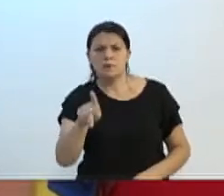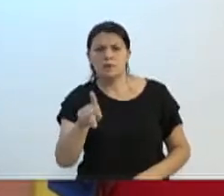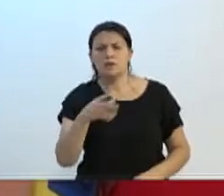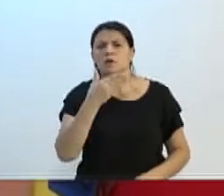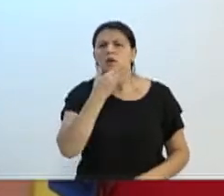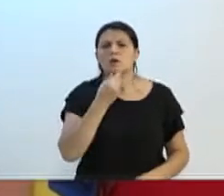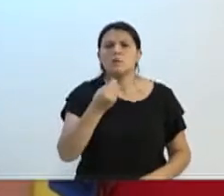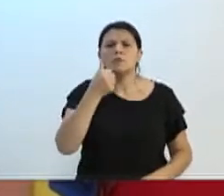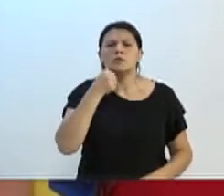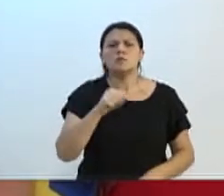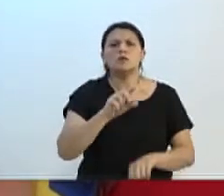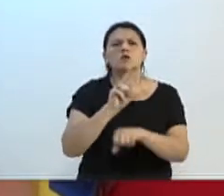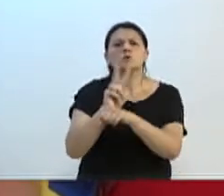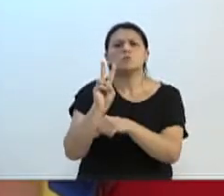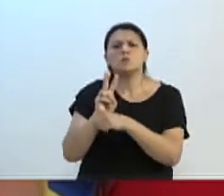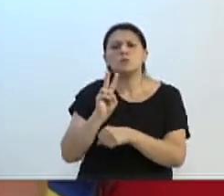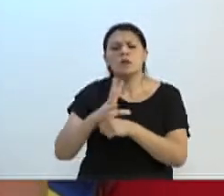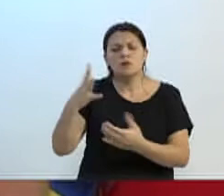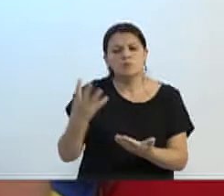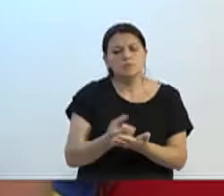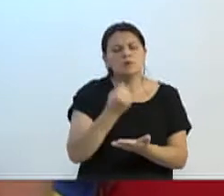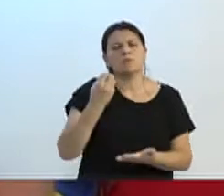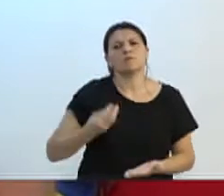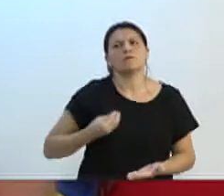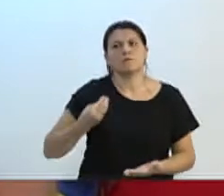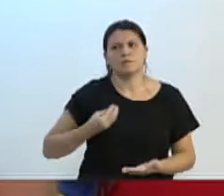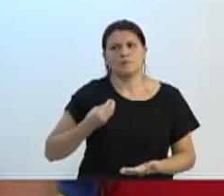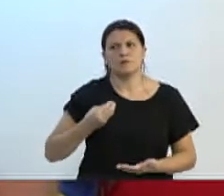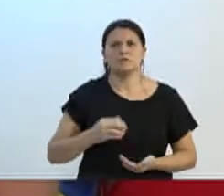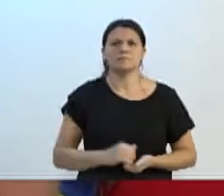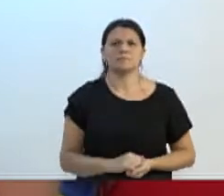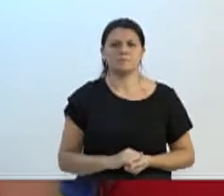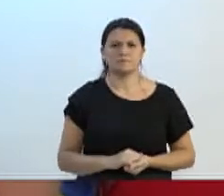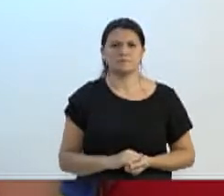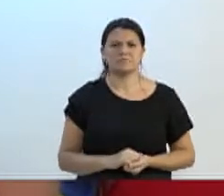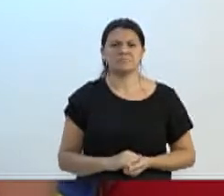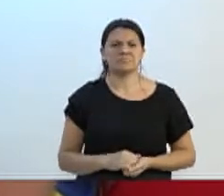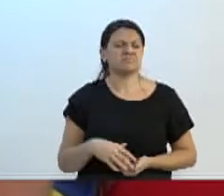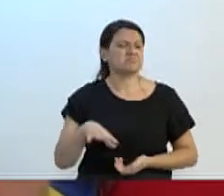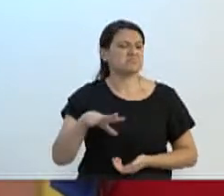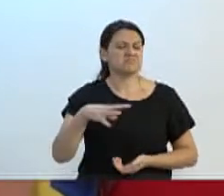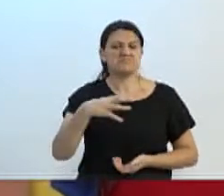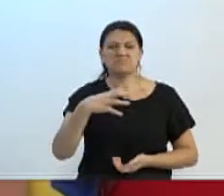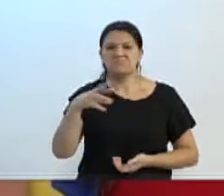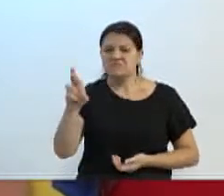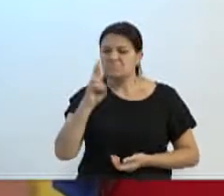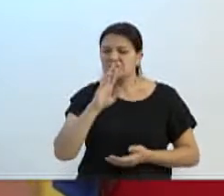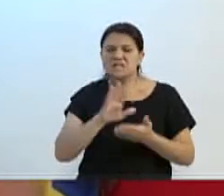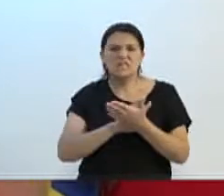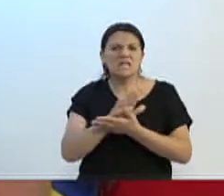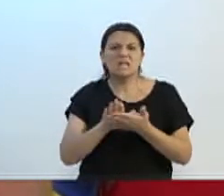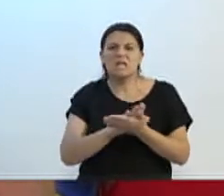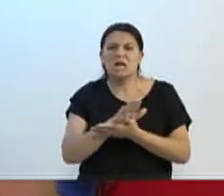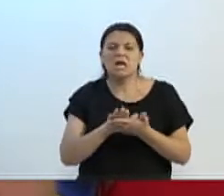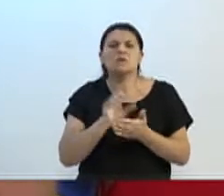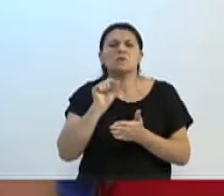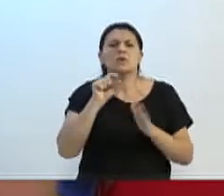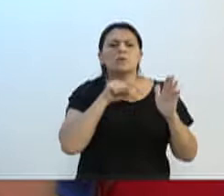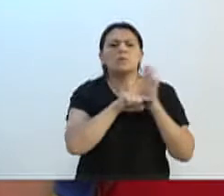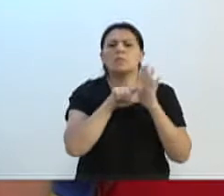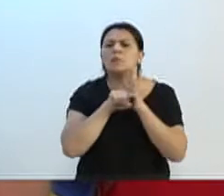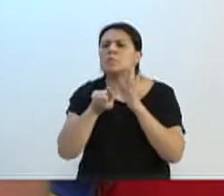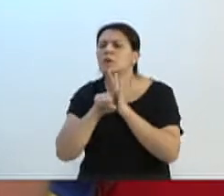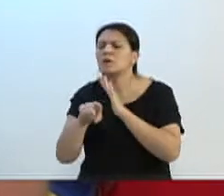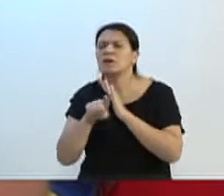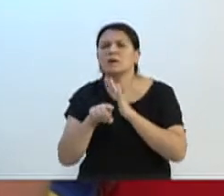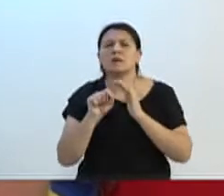trabalhadores protegidos salvam vidas. Não fomos ouvidos quando fizemos questionamentos com relação à sobrecarga